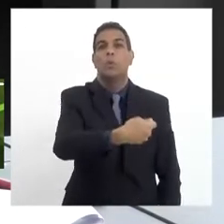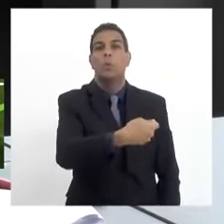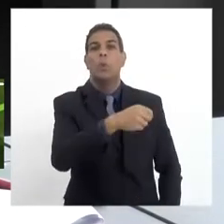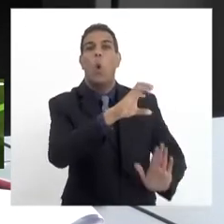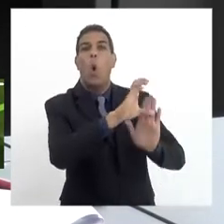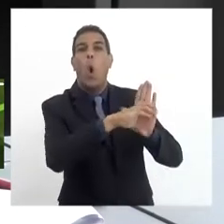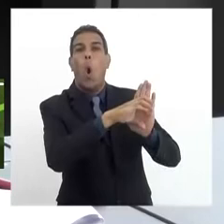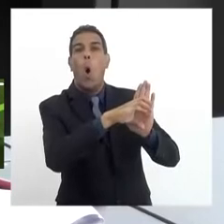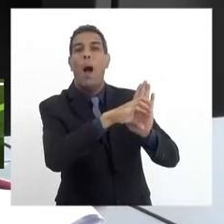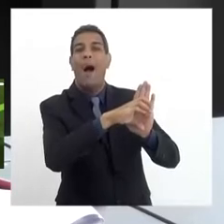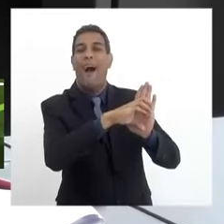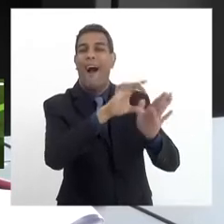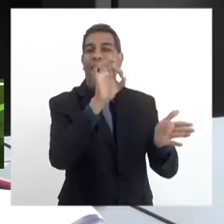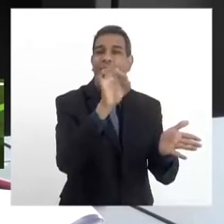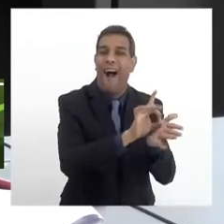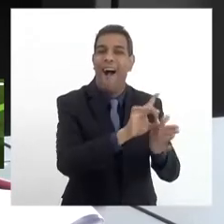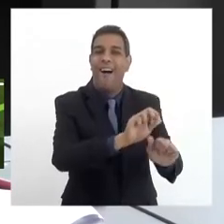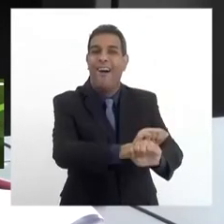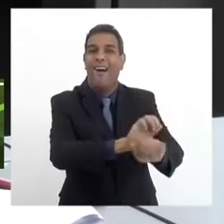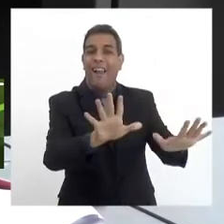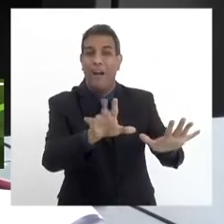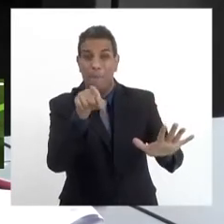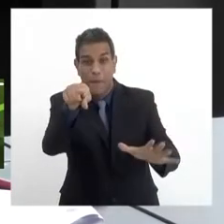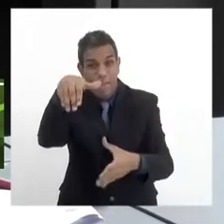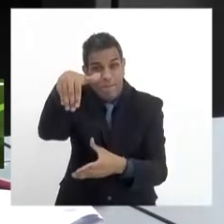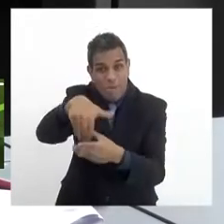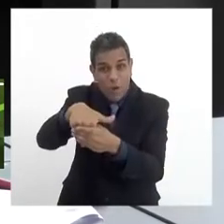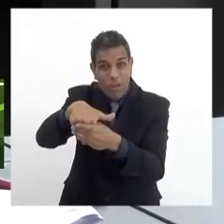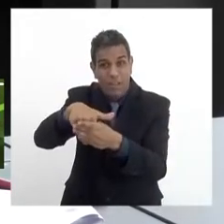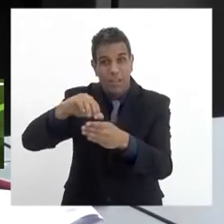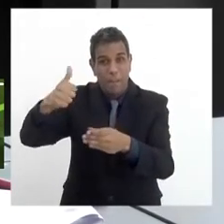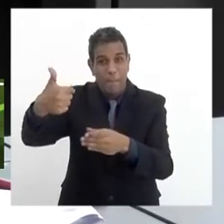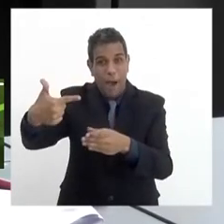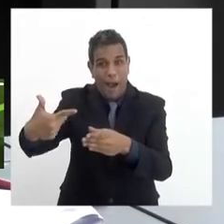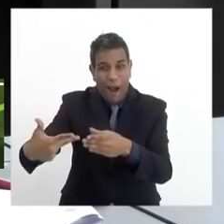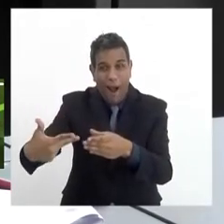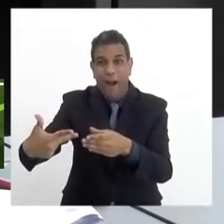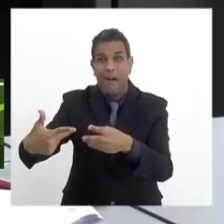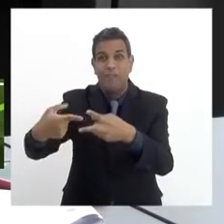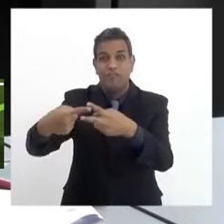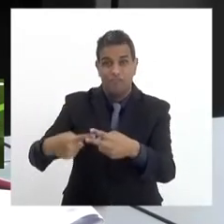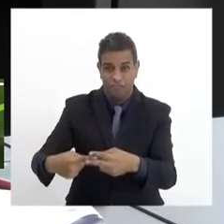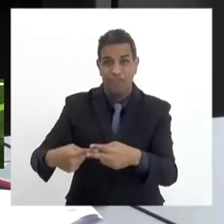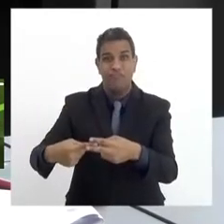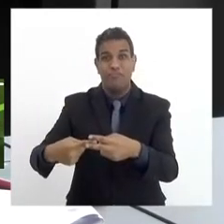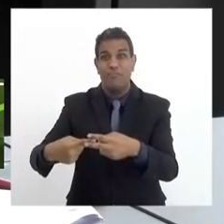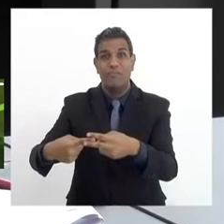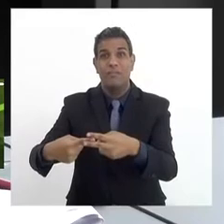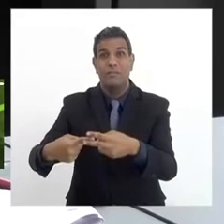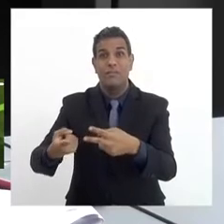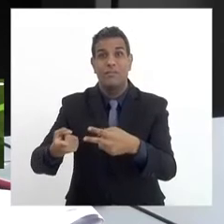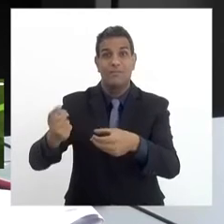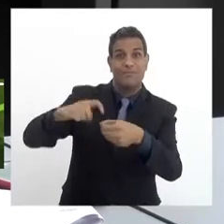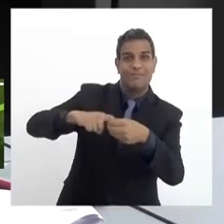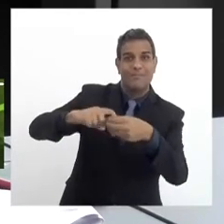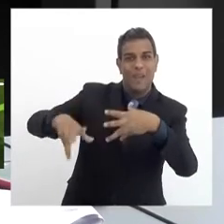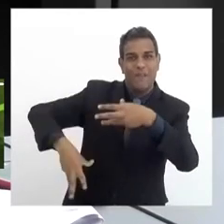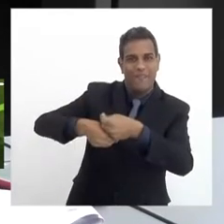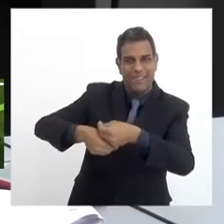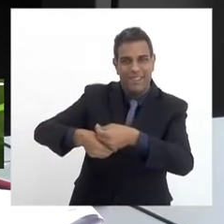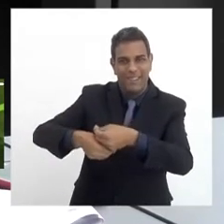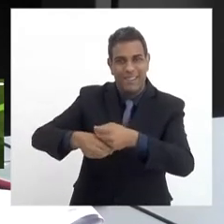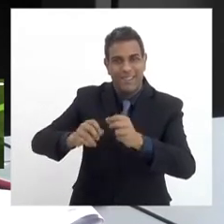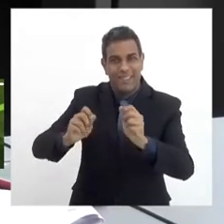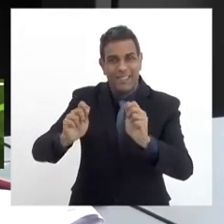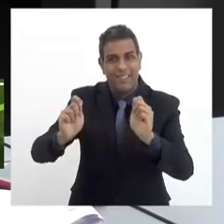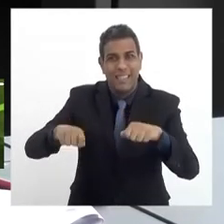em tese. Porque no momento que você votou em segunda, vá à sanção, você não tem mais como anexar nada.